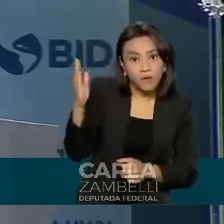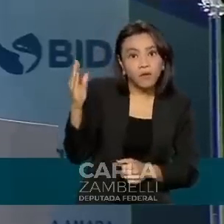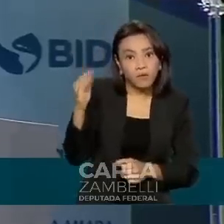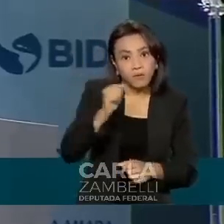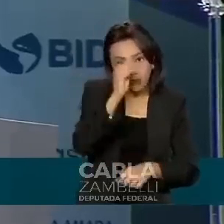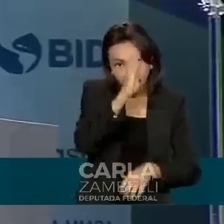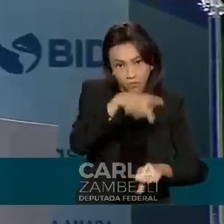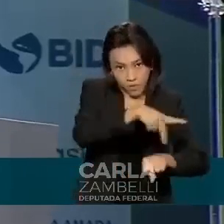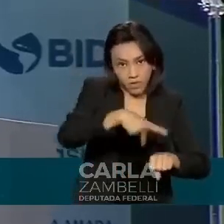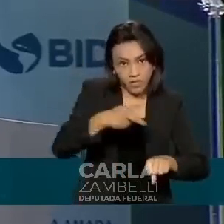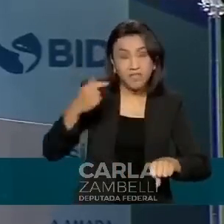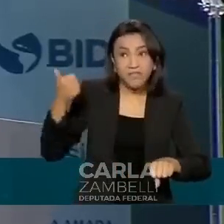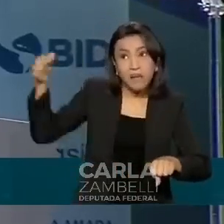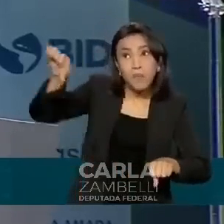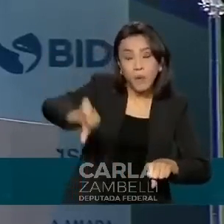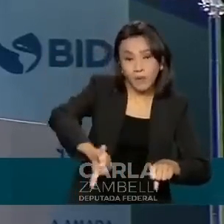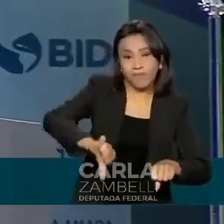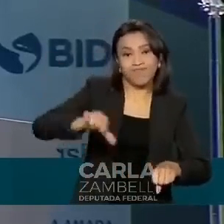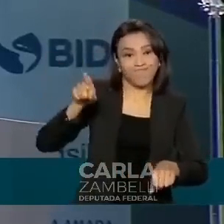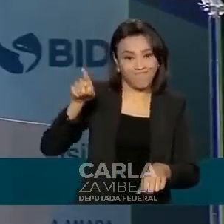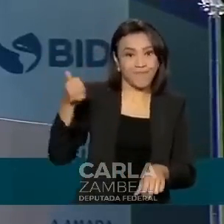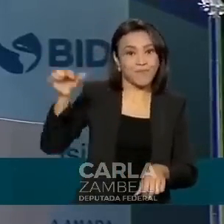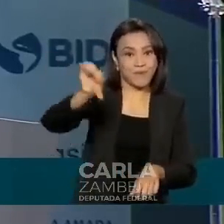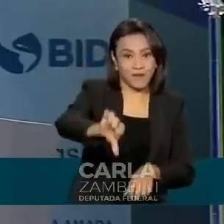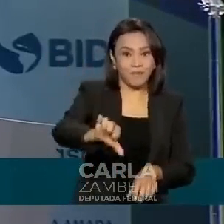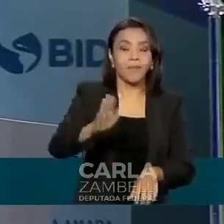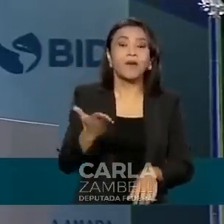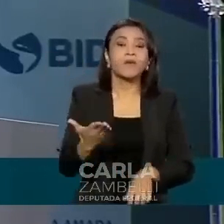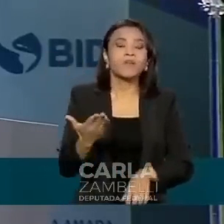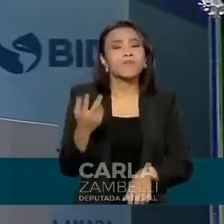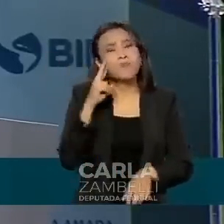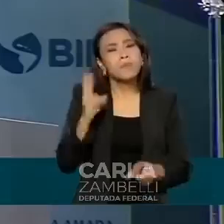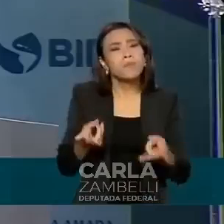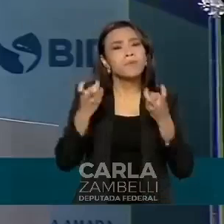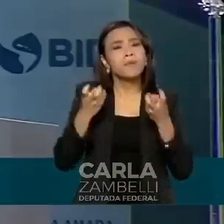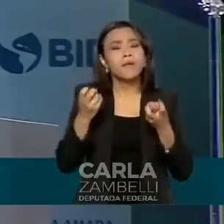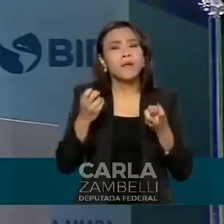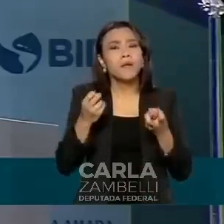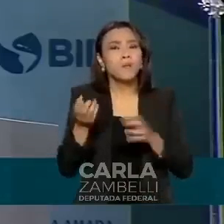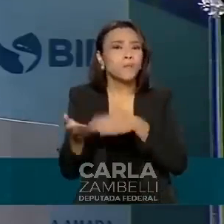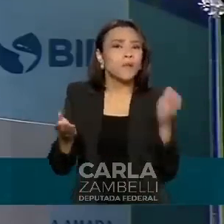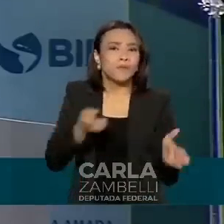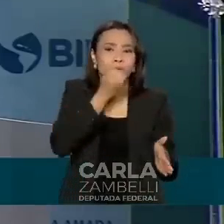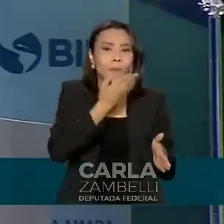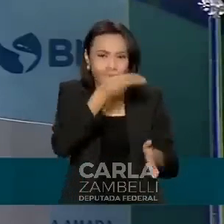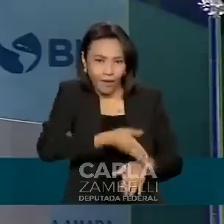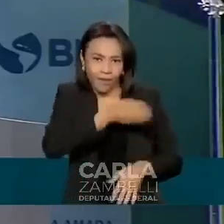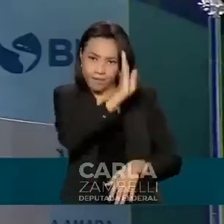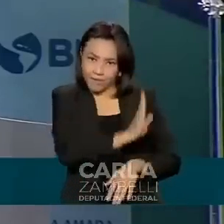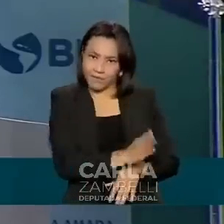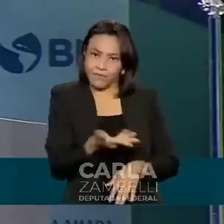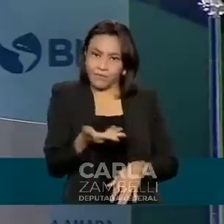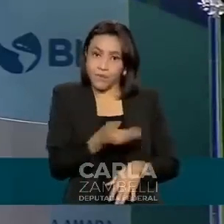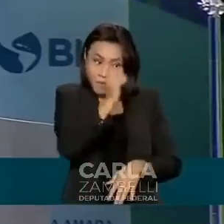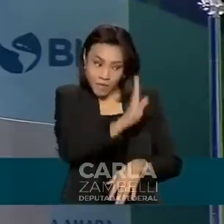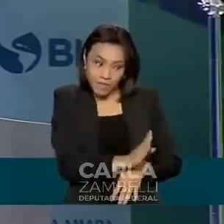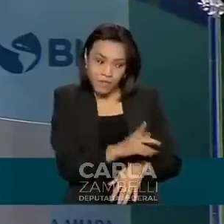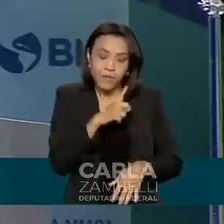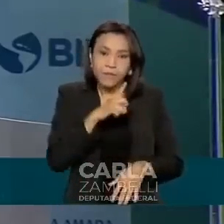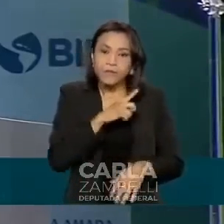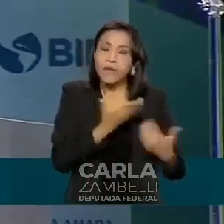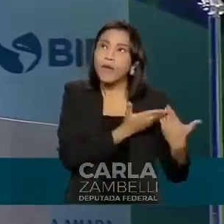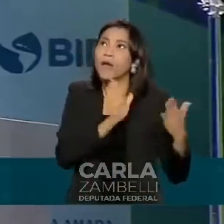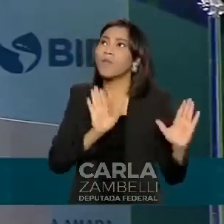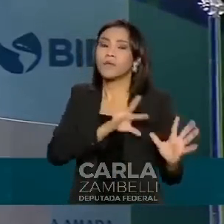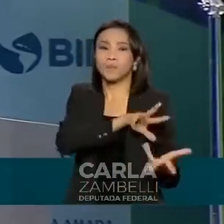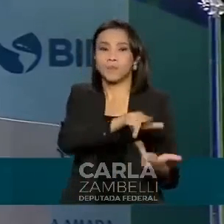fora o mar é turbulento e vai piorar agora vamo lá do mal que o Brasil o Brasil é a maior fronteira de